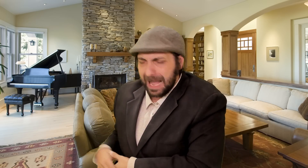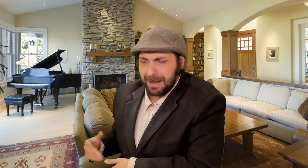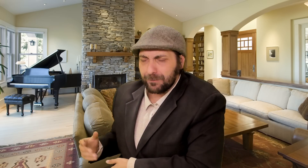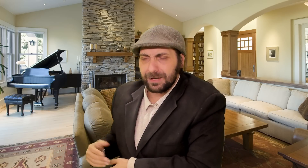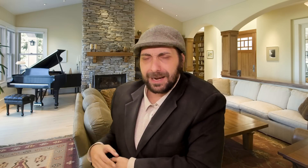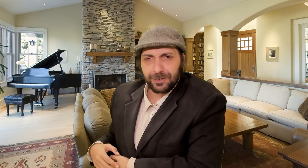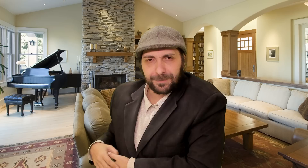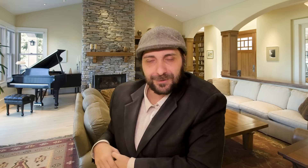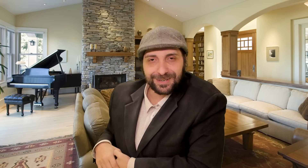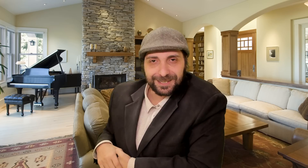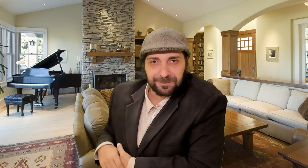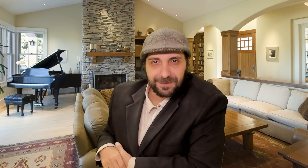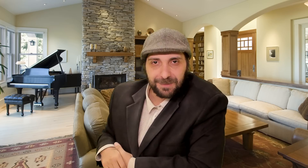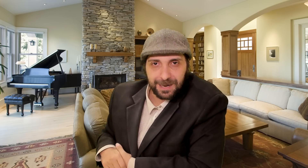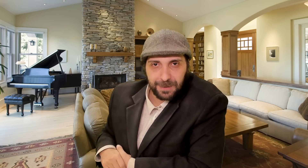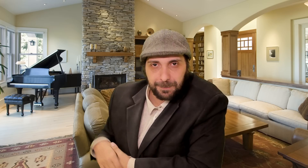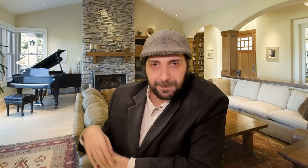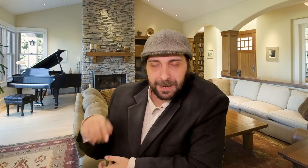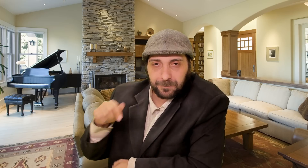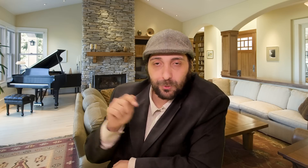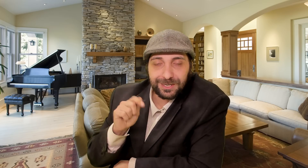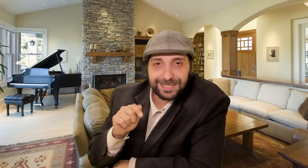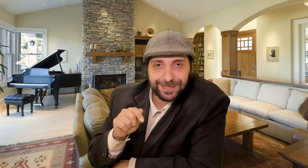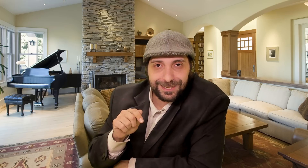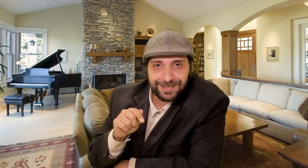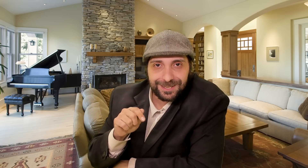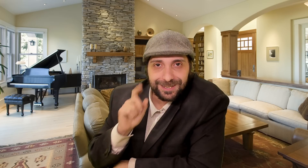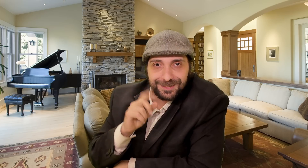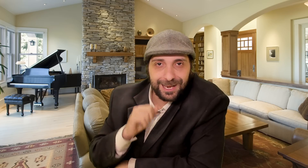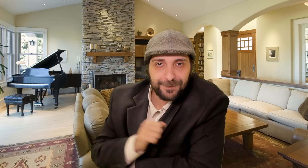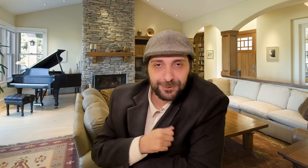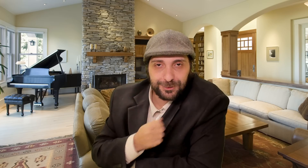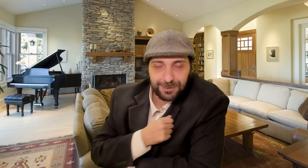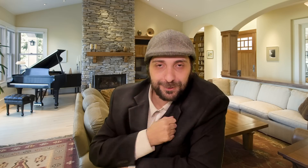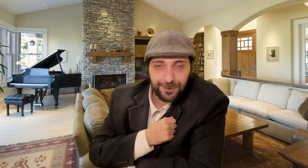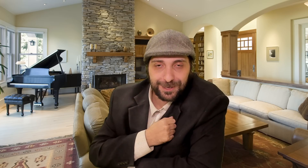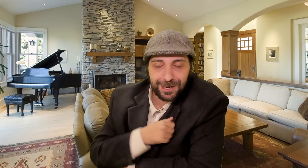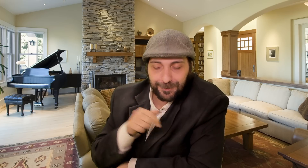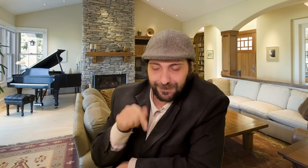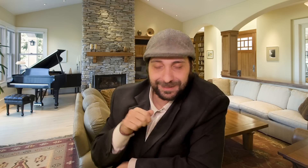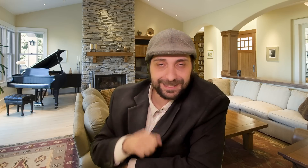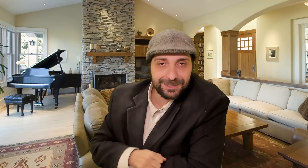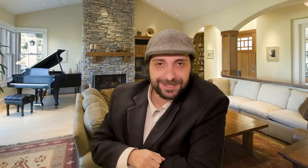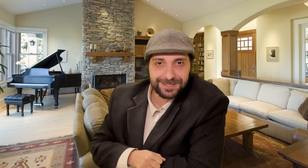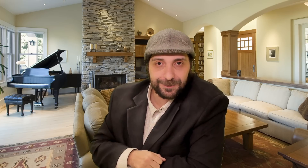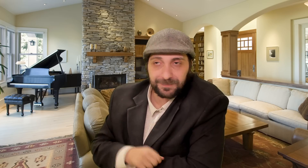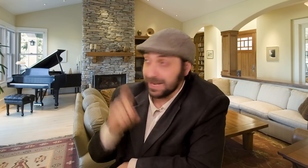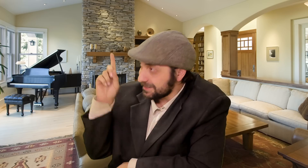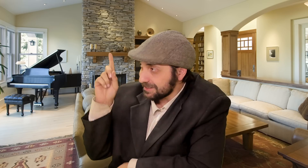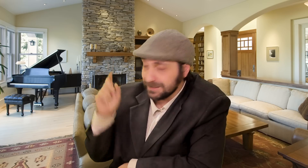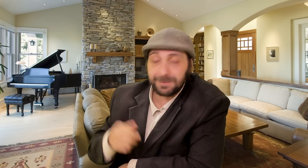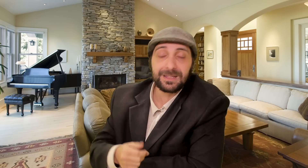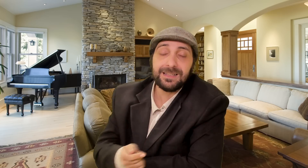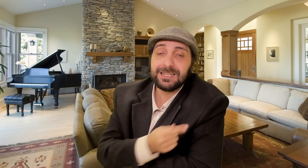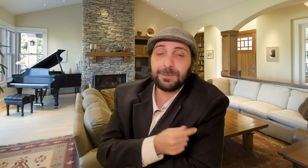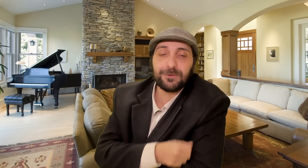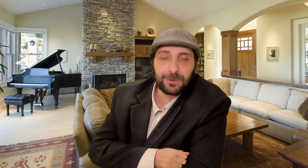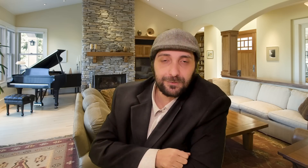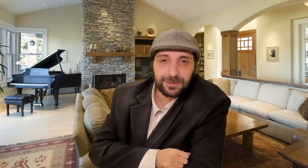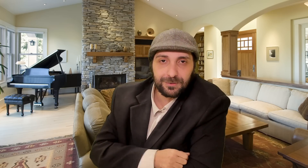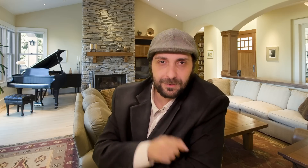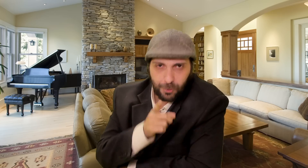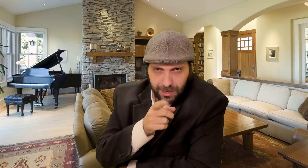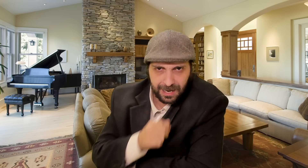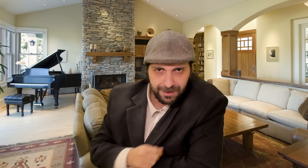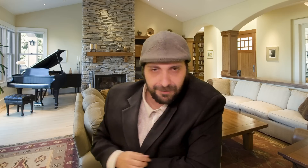acabar com fuleragem Ok para para para o link da Live de hoje de manhã no meu canal vai estar aqui na descrição aqui em cima e também